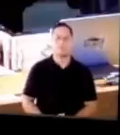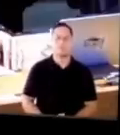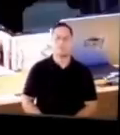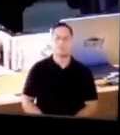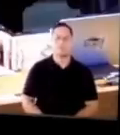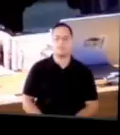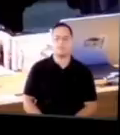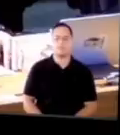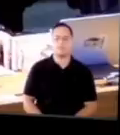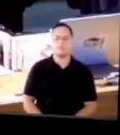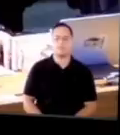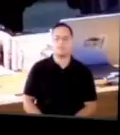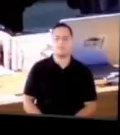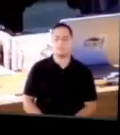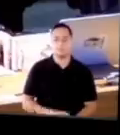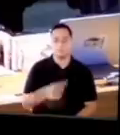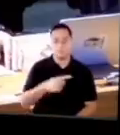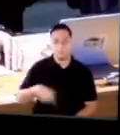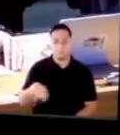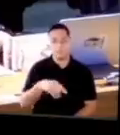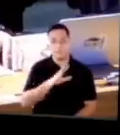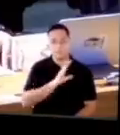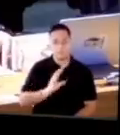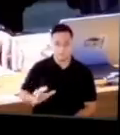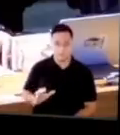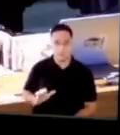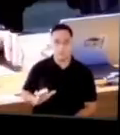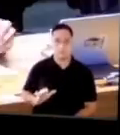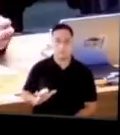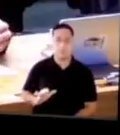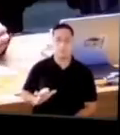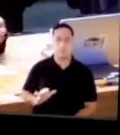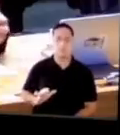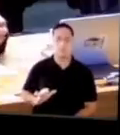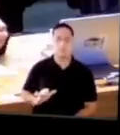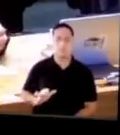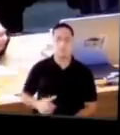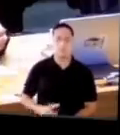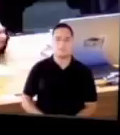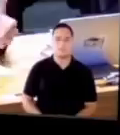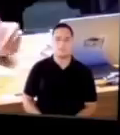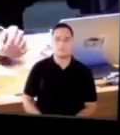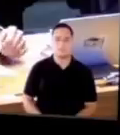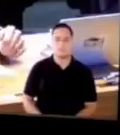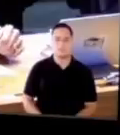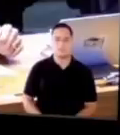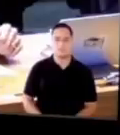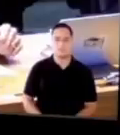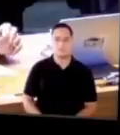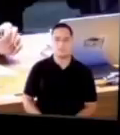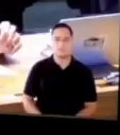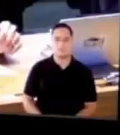e nós cristãos nós não trabalhamos nós não Agimos na destruição